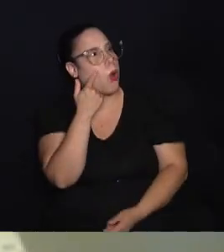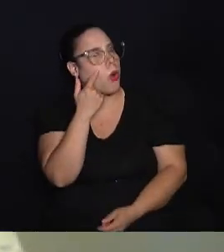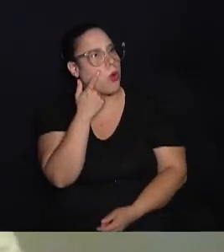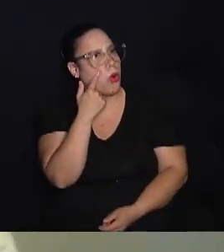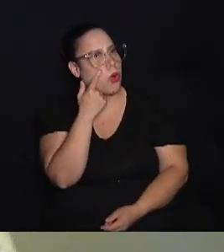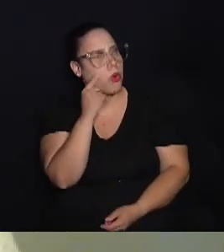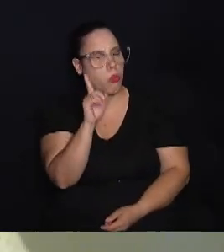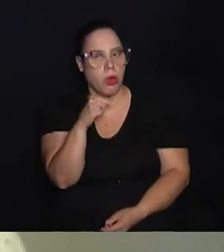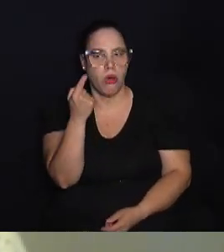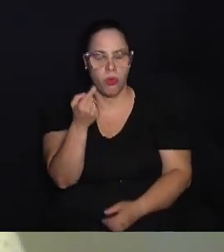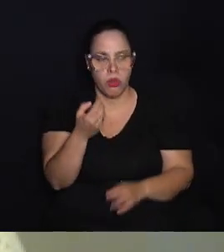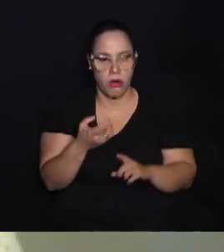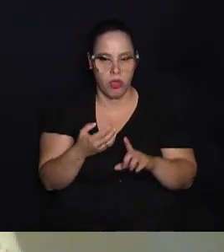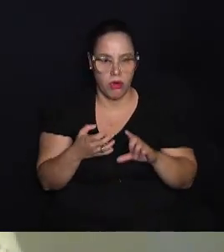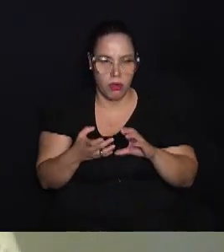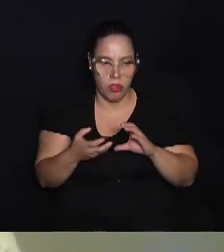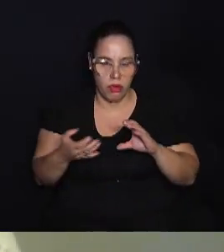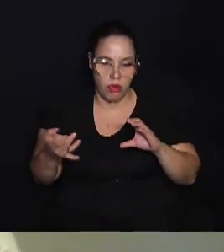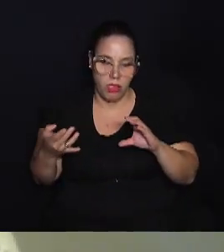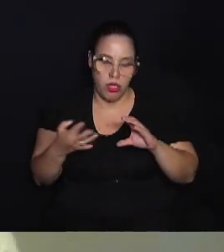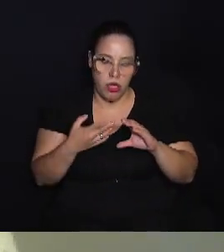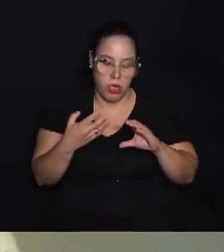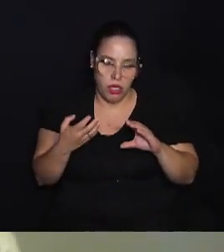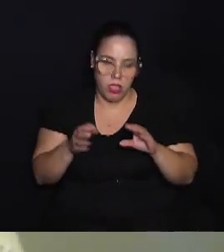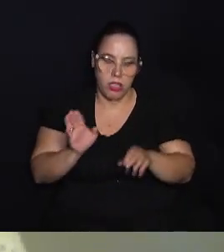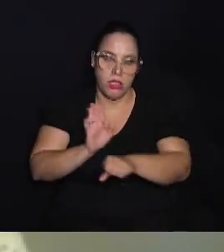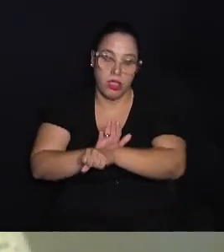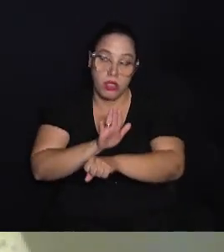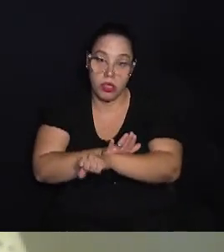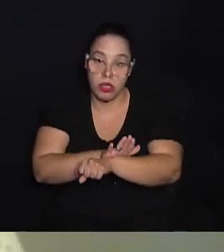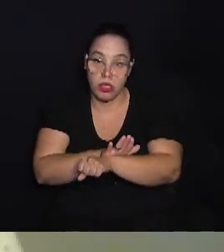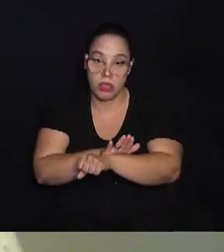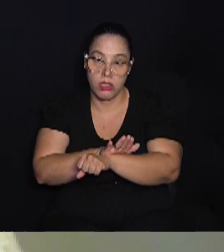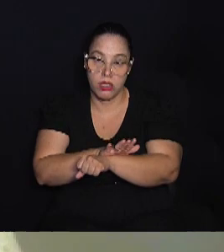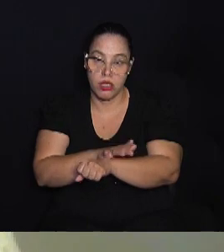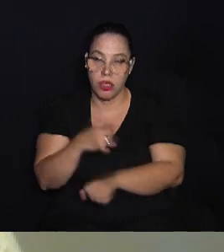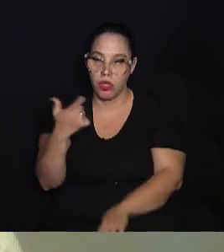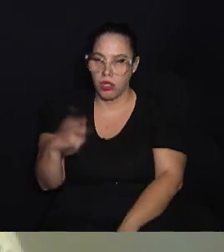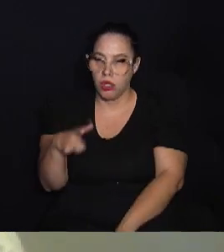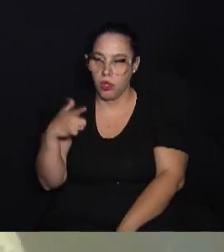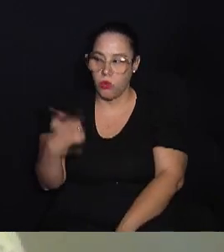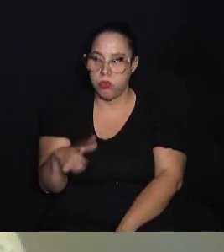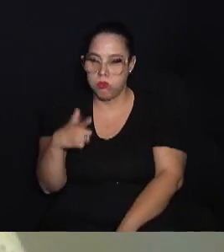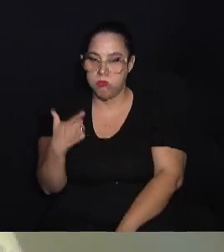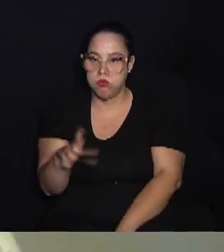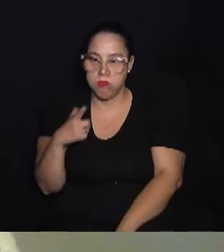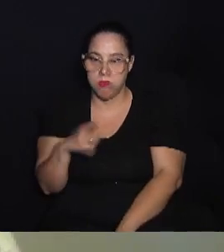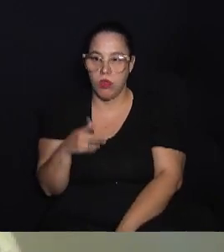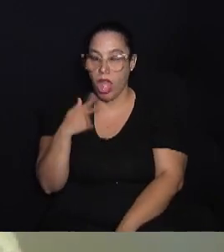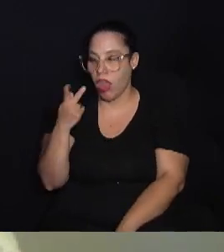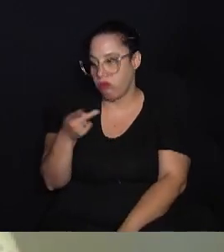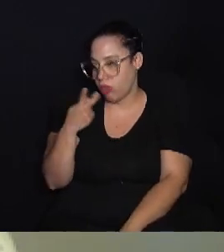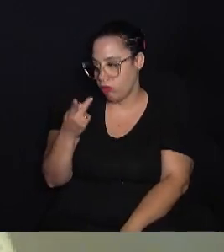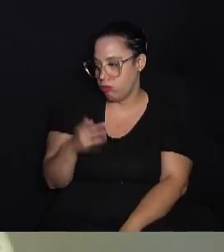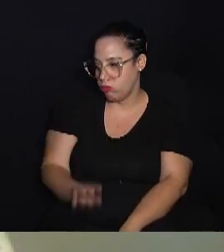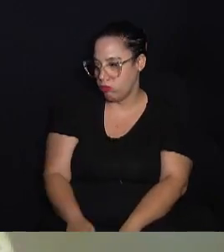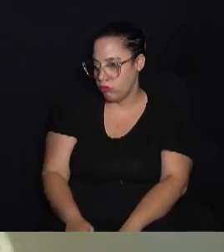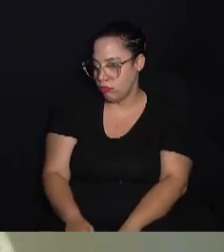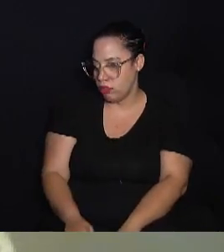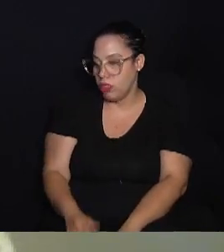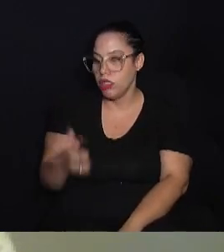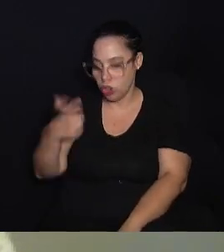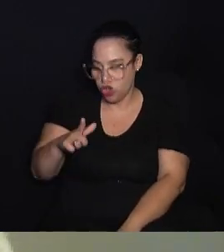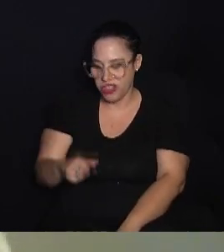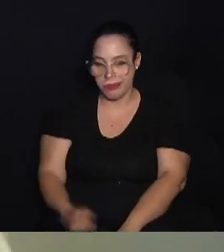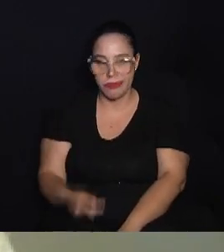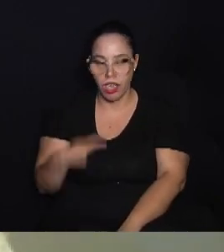Olha, uma outra característica que pode ser mais, que ajude mais, é a pessoa muito repetitiva. Ela falou uma coisa, daqui a pouco ela